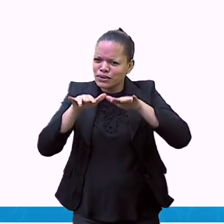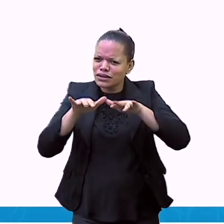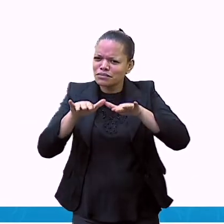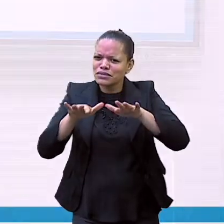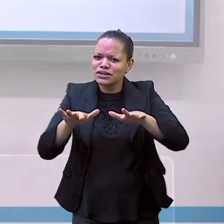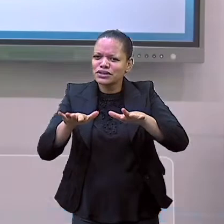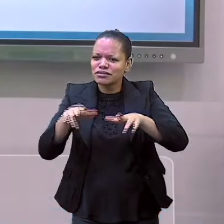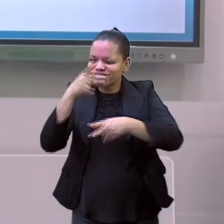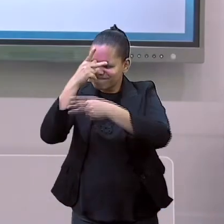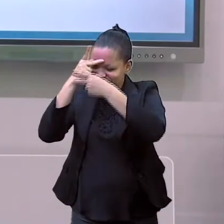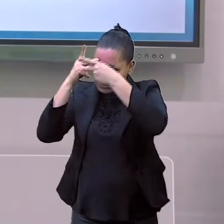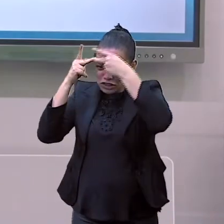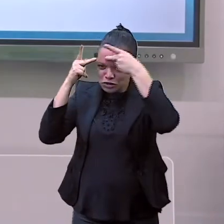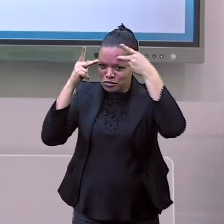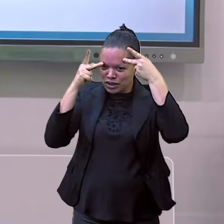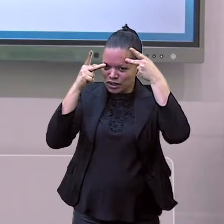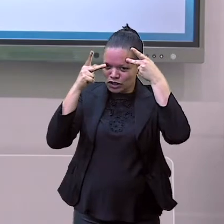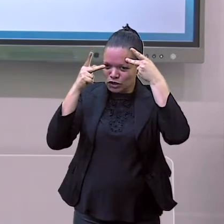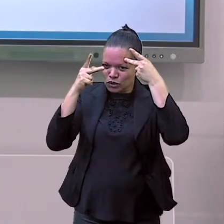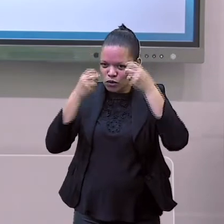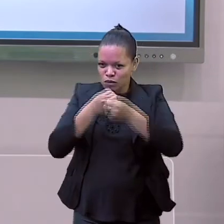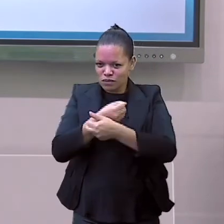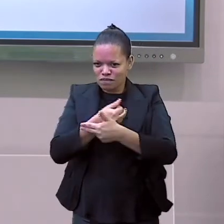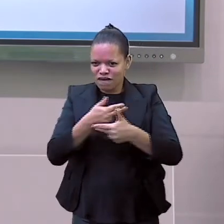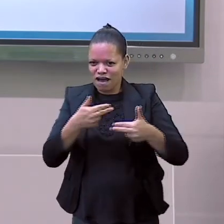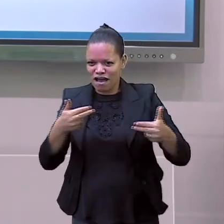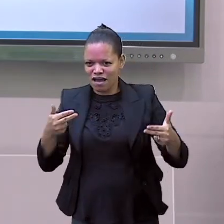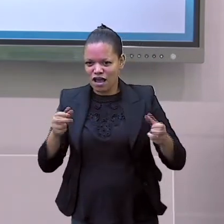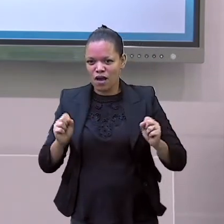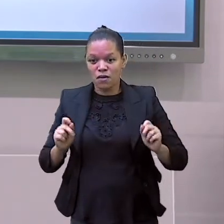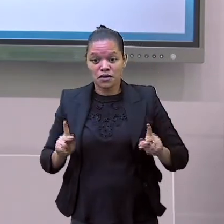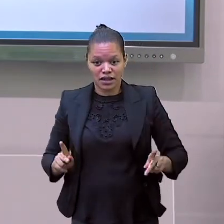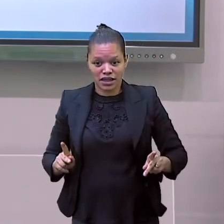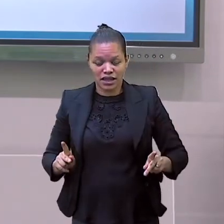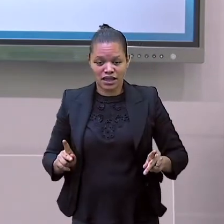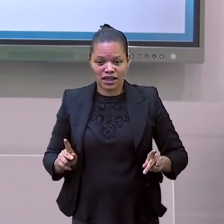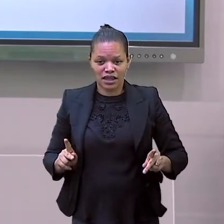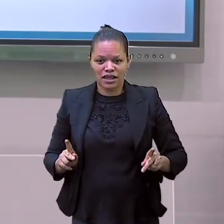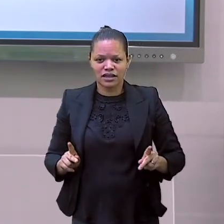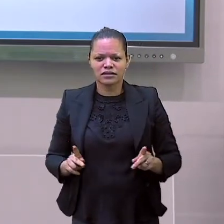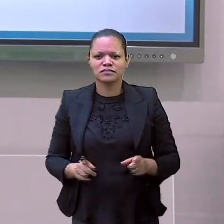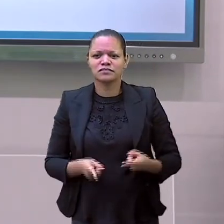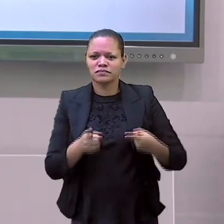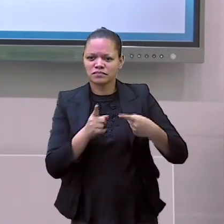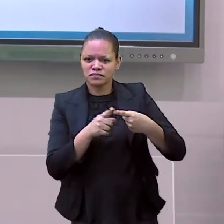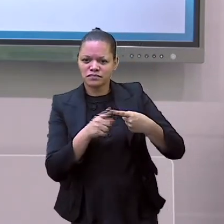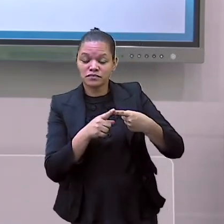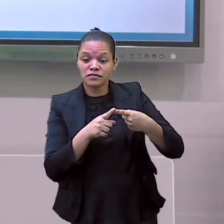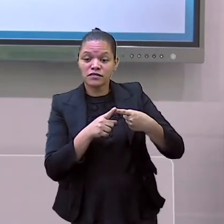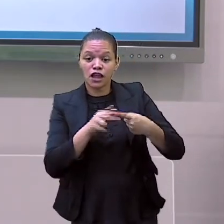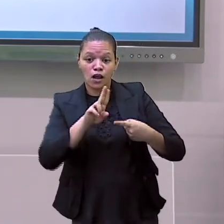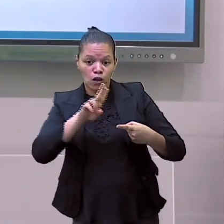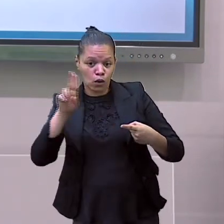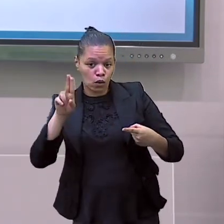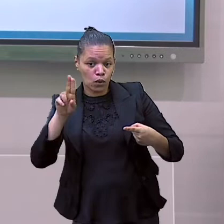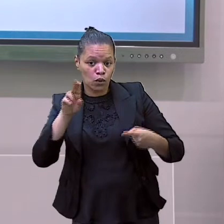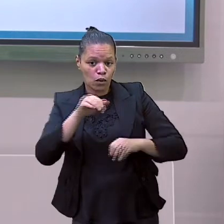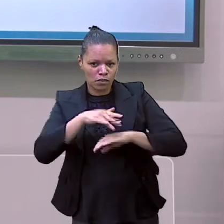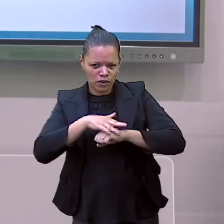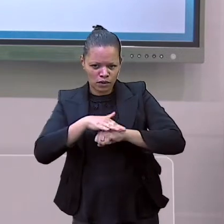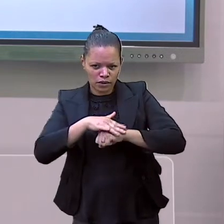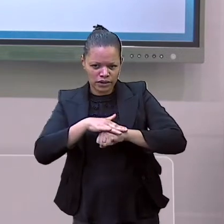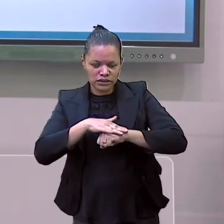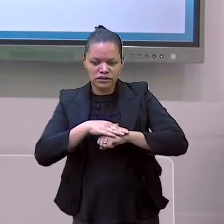outras pessoas. Então, nós temos aí os passos. Qual a doença, como você